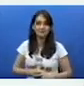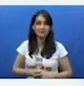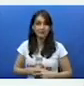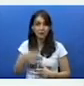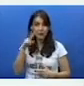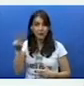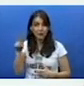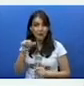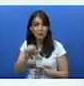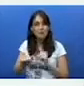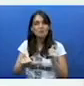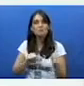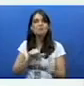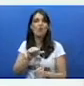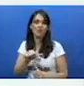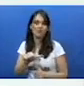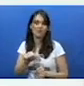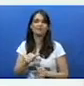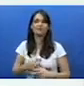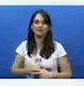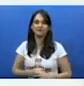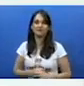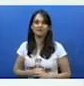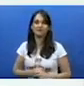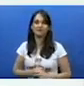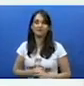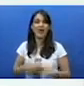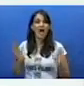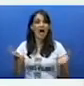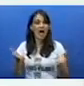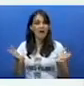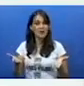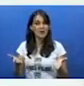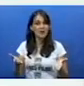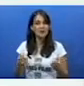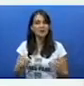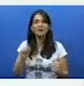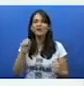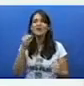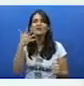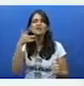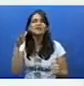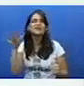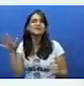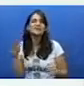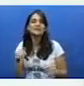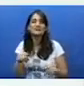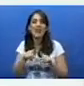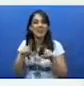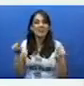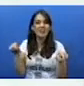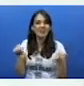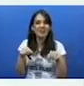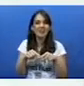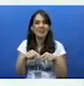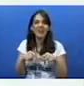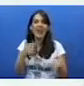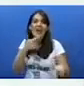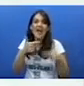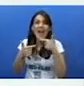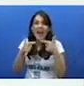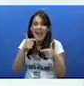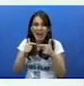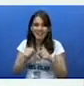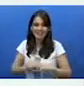muda? Um acento muda a palavrinha? Agora, o que as crianças na sala acham muito